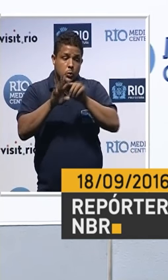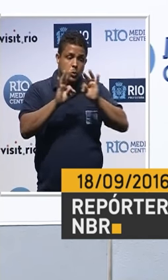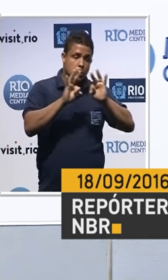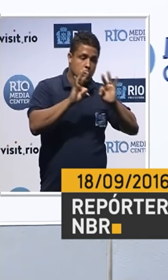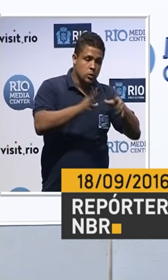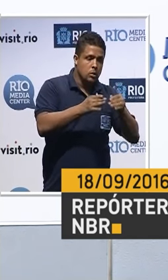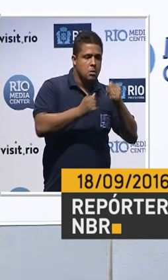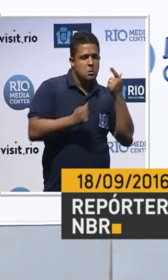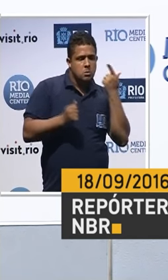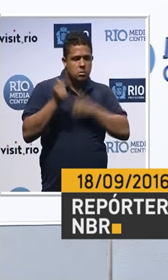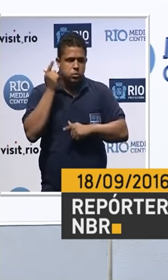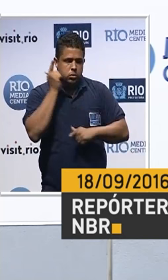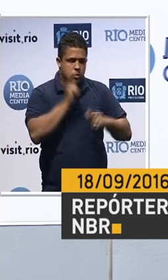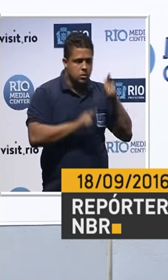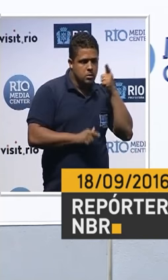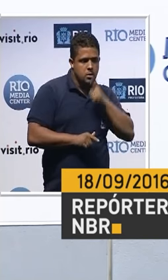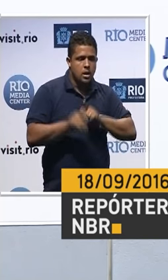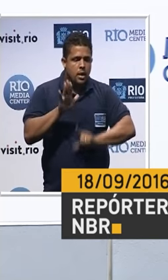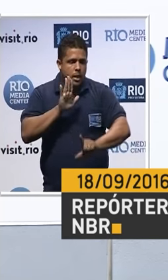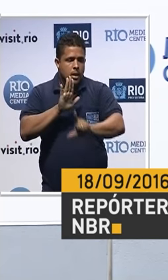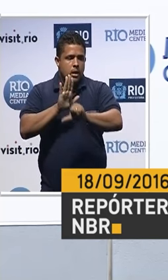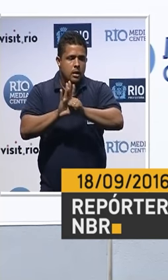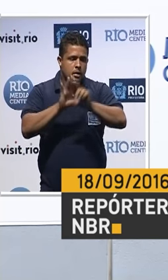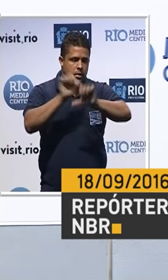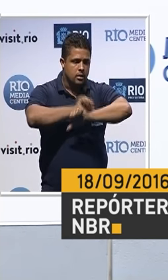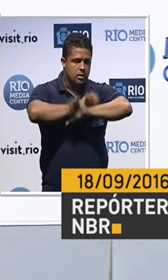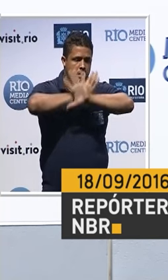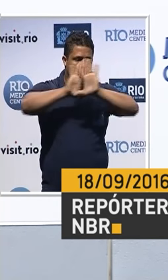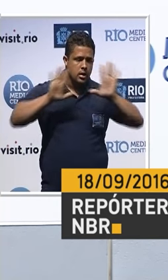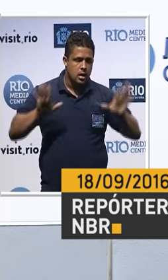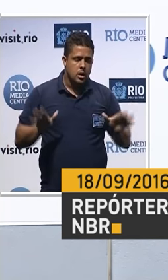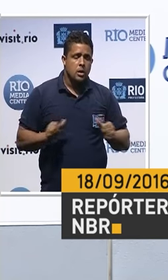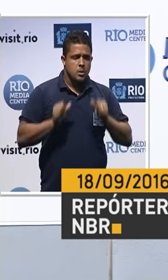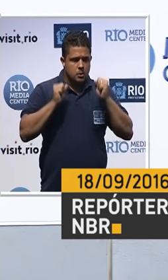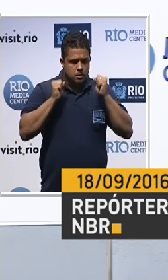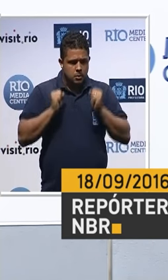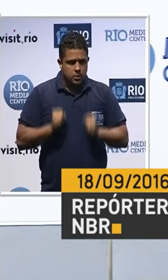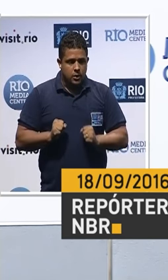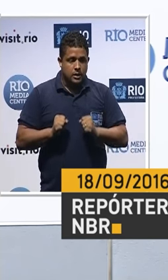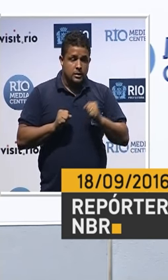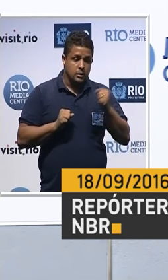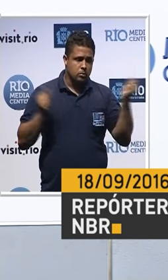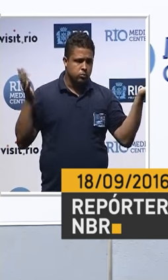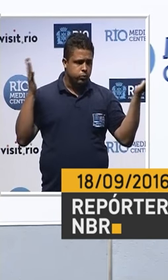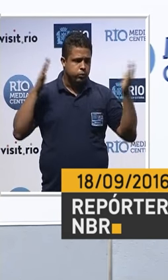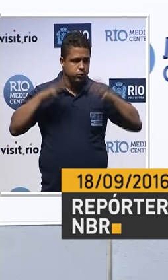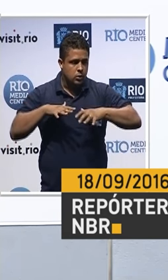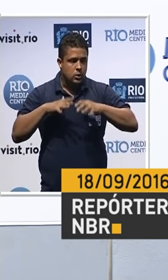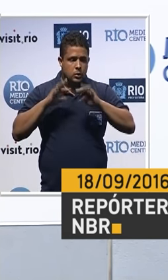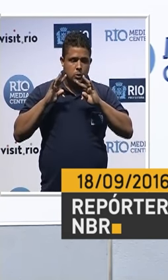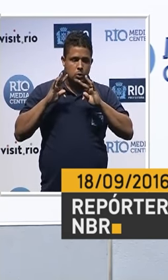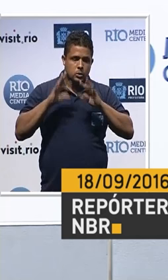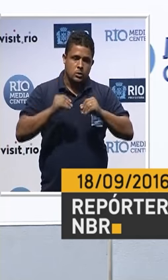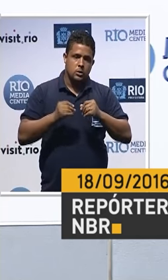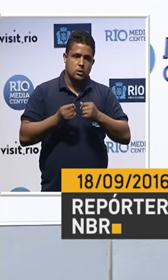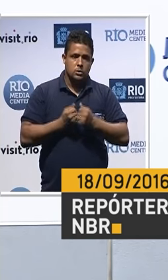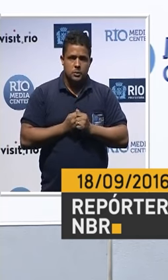mais tornar a lei transparente, eficiente, para que ela possa atrair a iniciativa